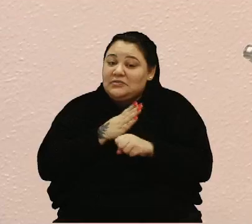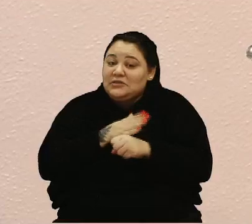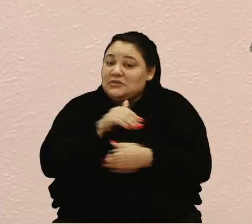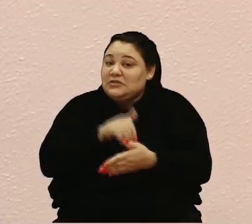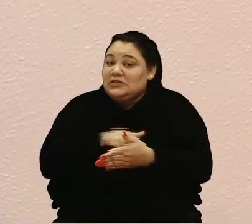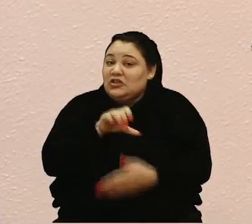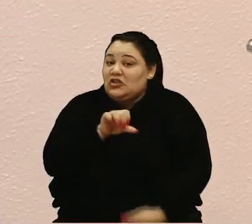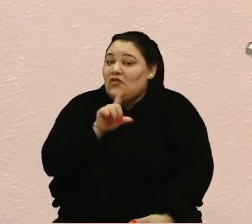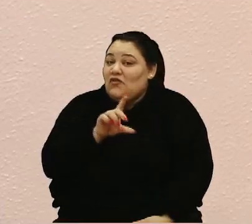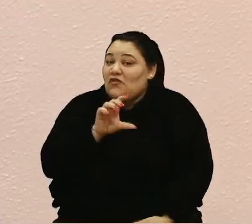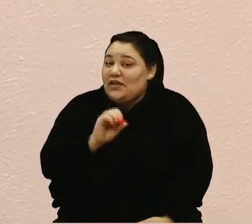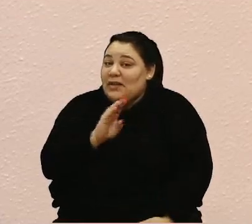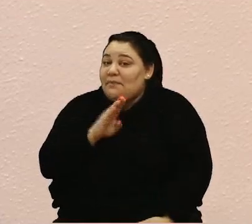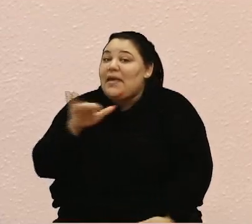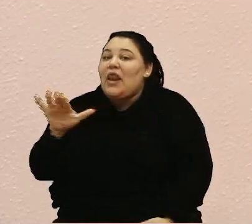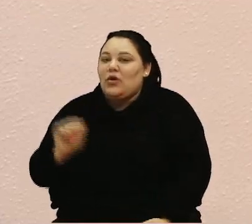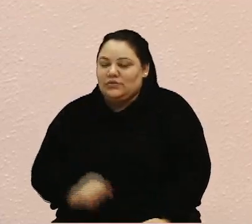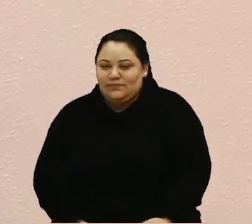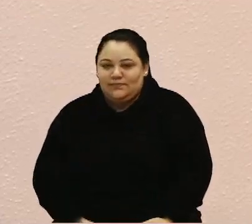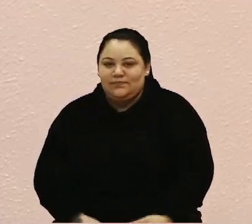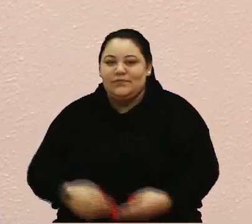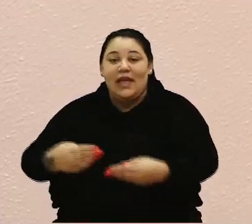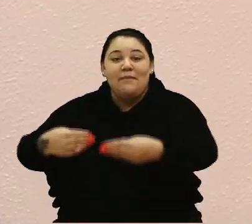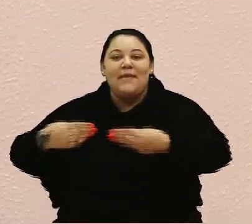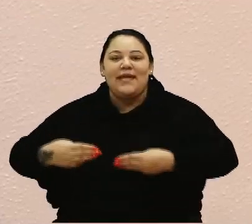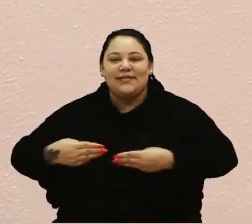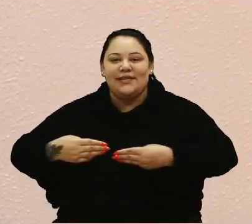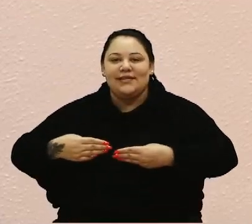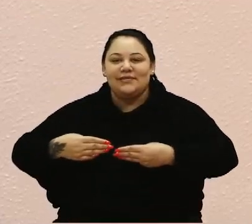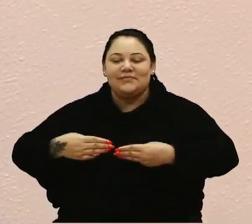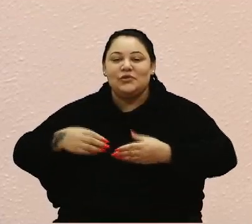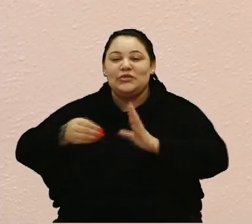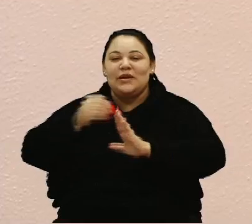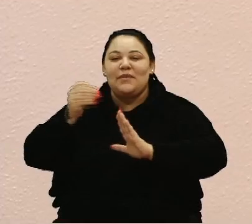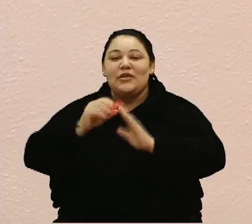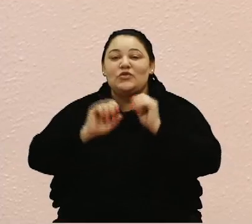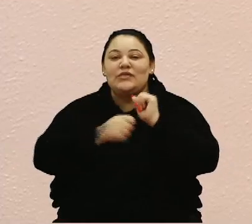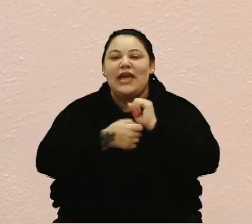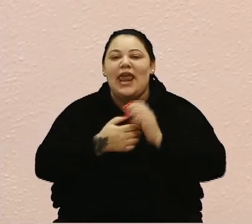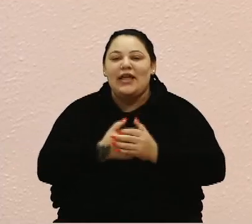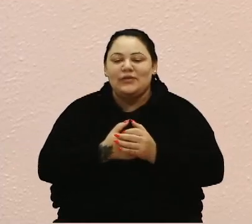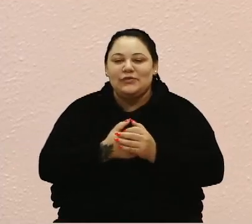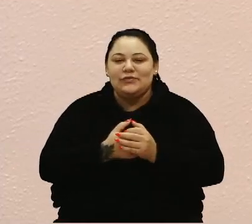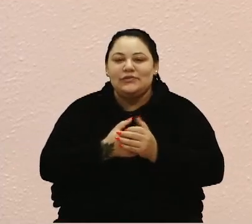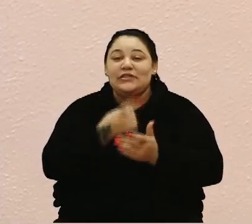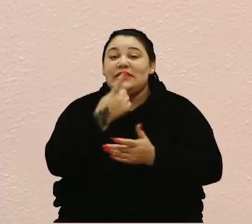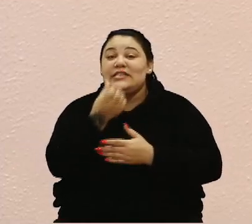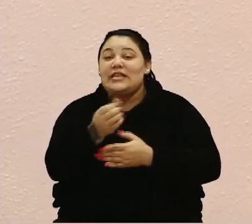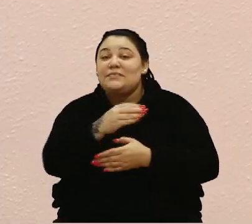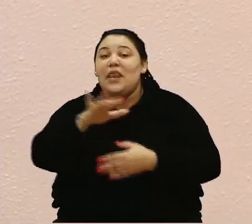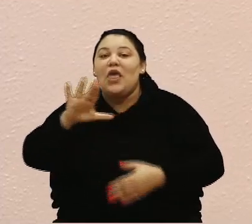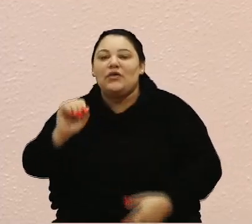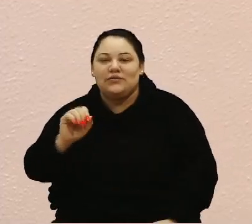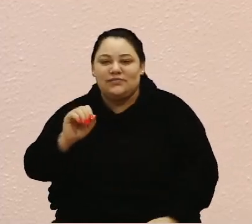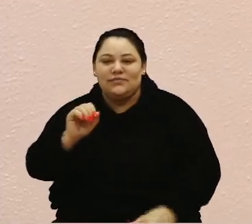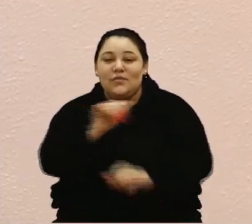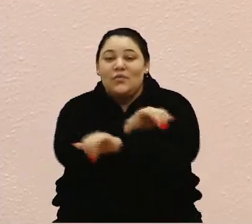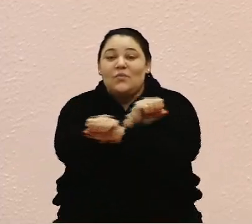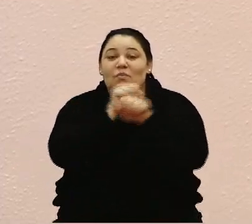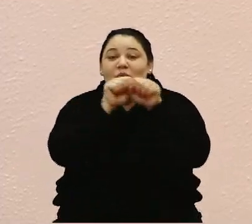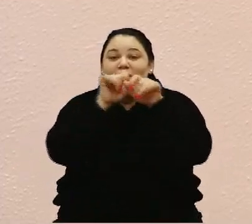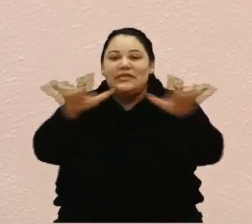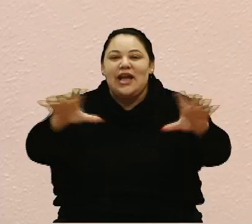90 bi. Emendas do orçamento secreto, 16 bi. Publicidade oficial governamental, 33